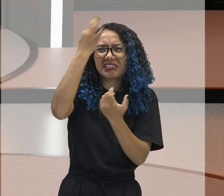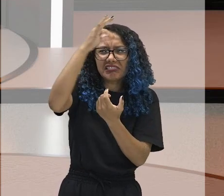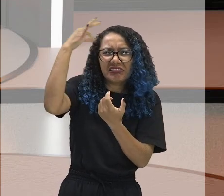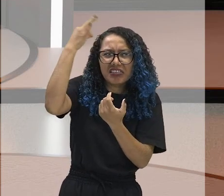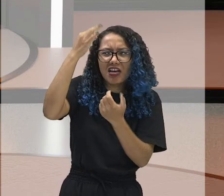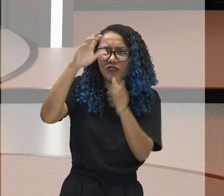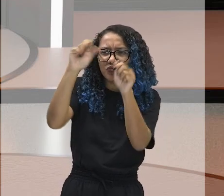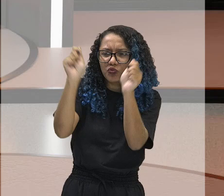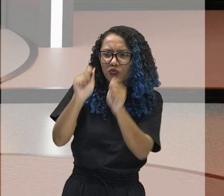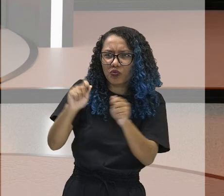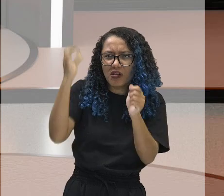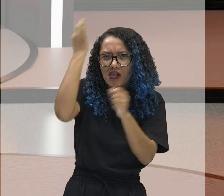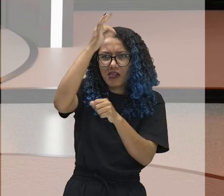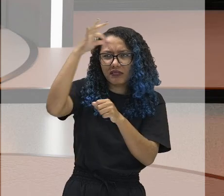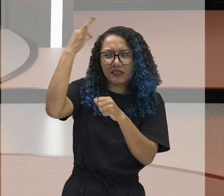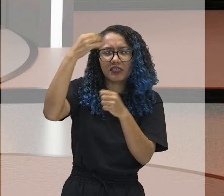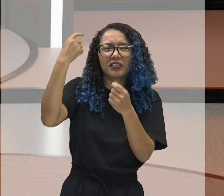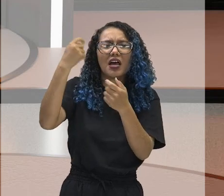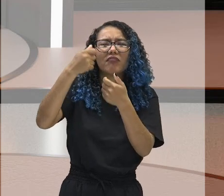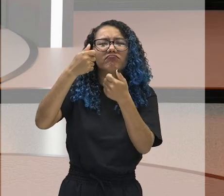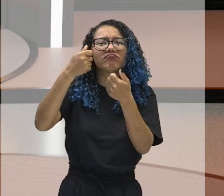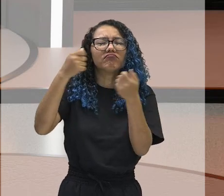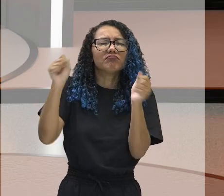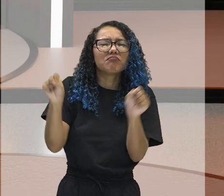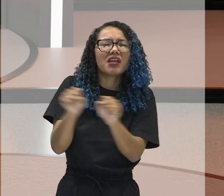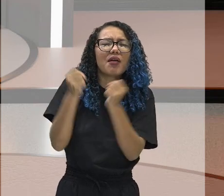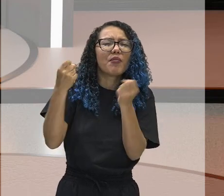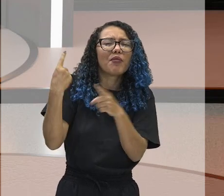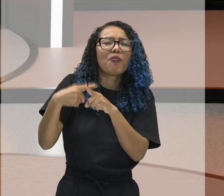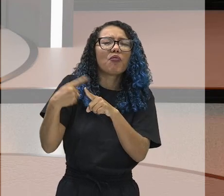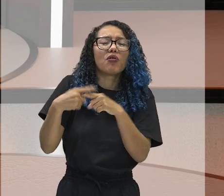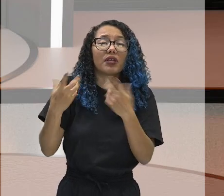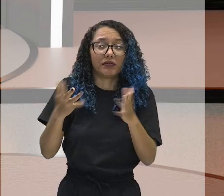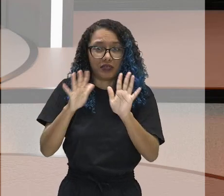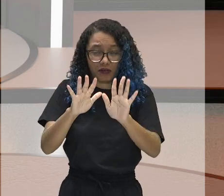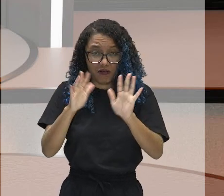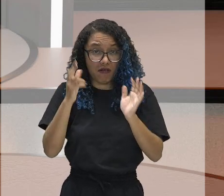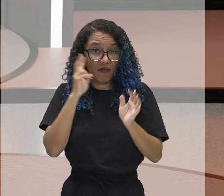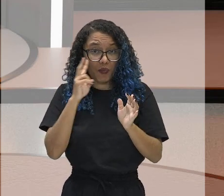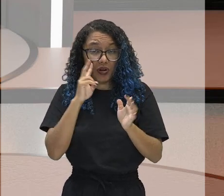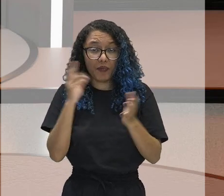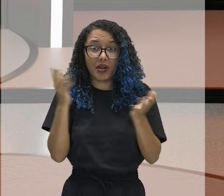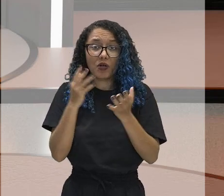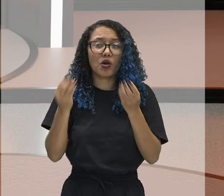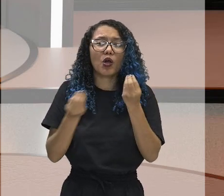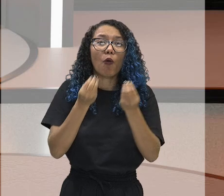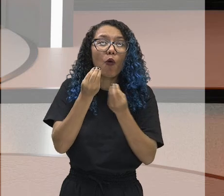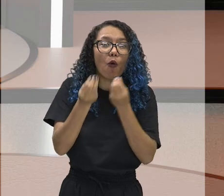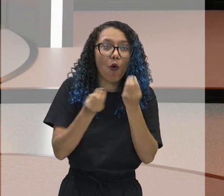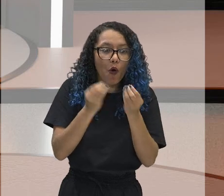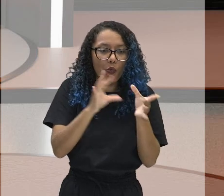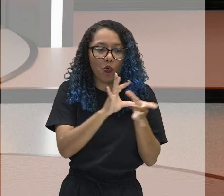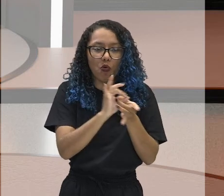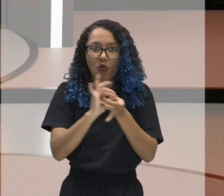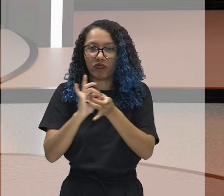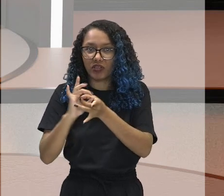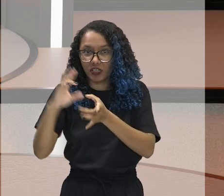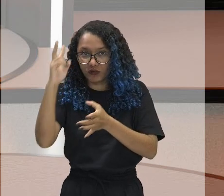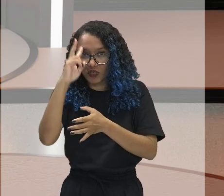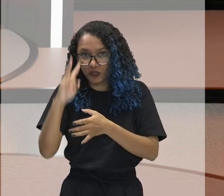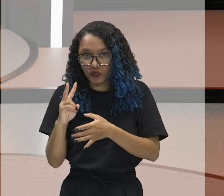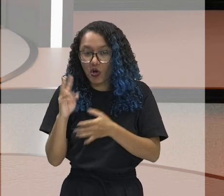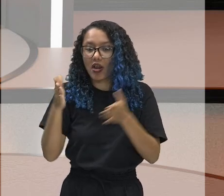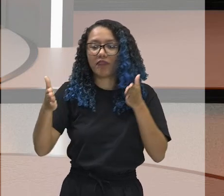gente, vamos estudar um pouquinho e relembrar o que está acontecendo no mundo do Império Romano nesse momento. A gente sabe que o